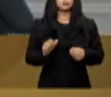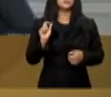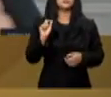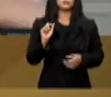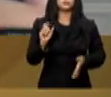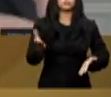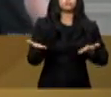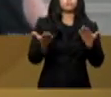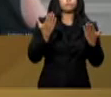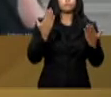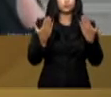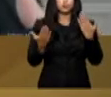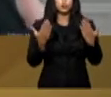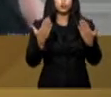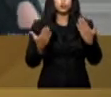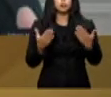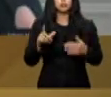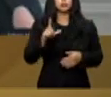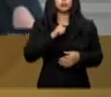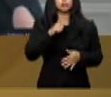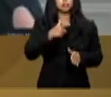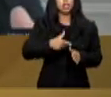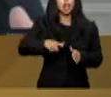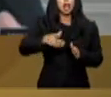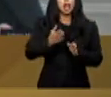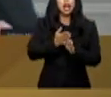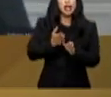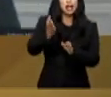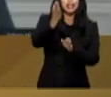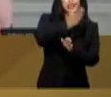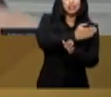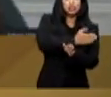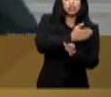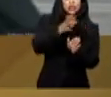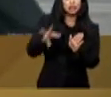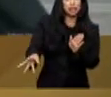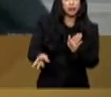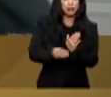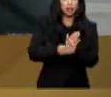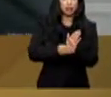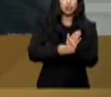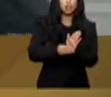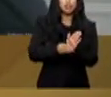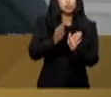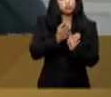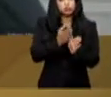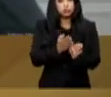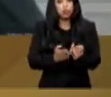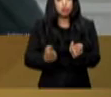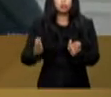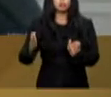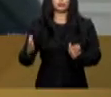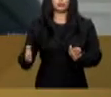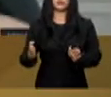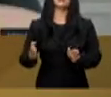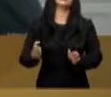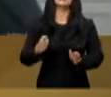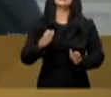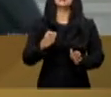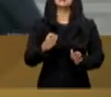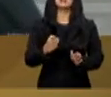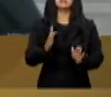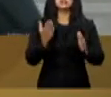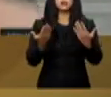comparação do que existia antes da emenda constitucional 87 e o que passou a existir.